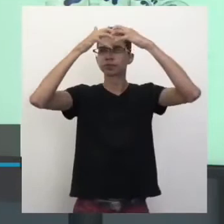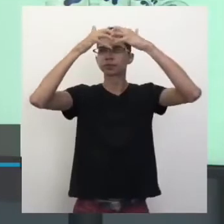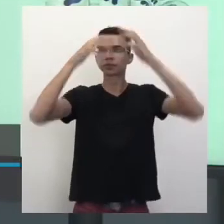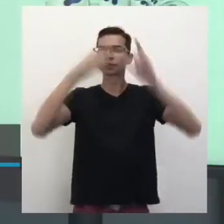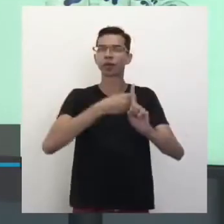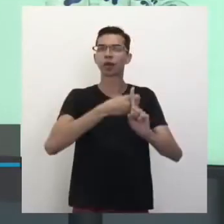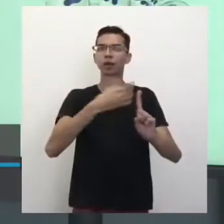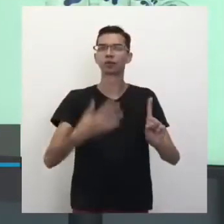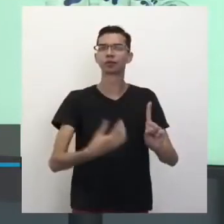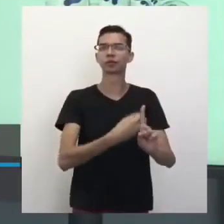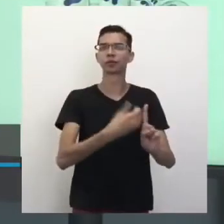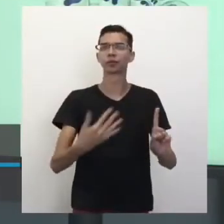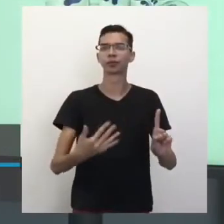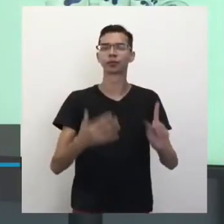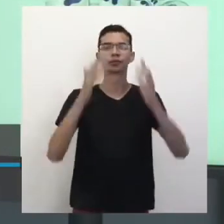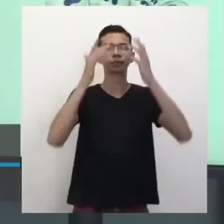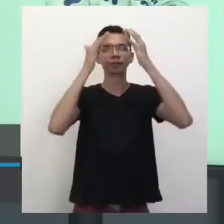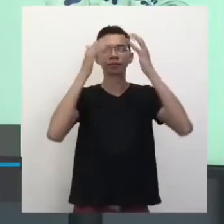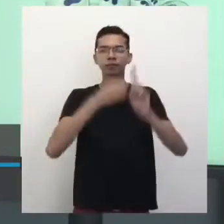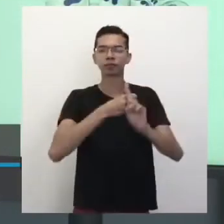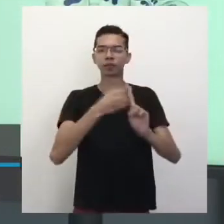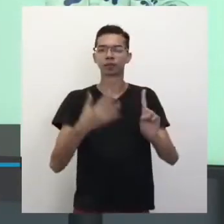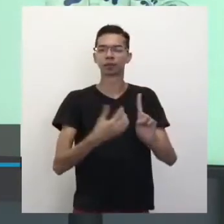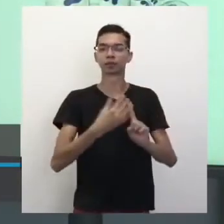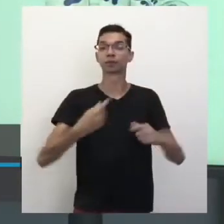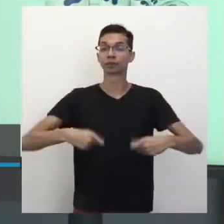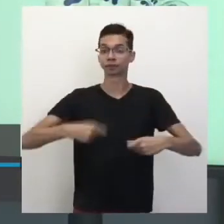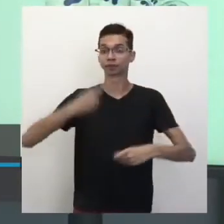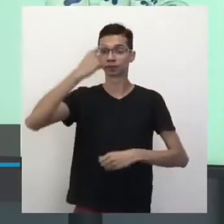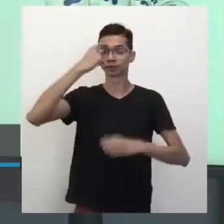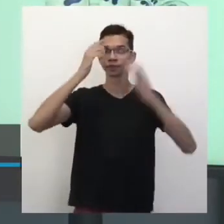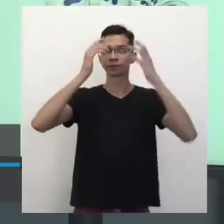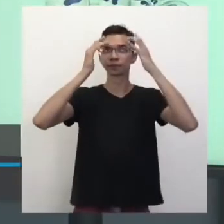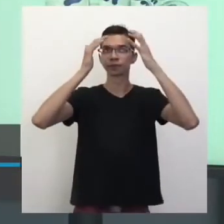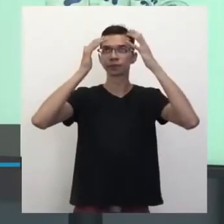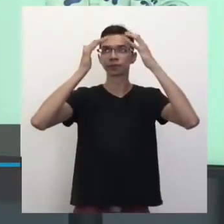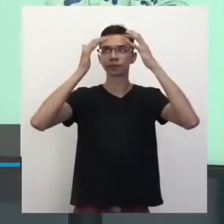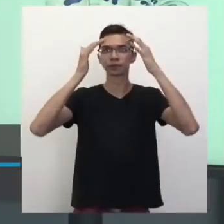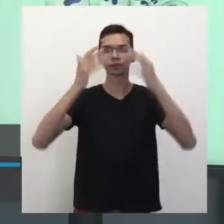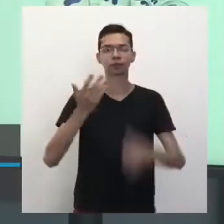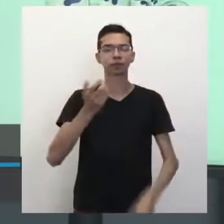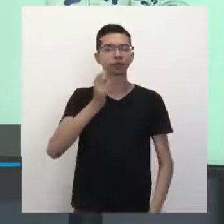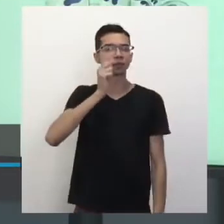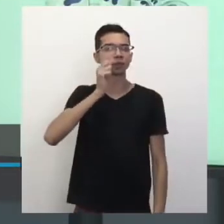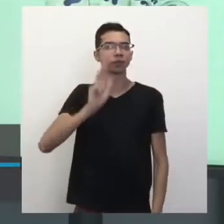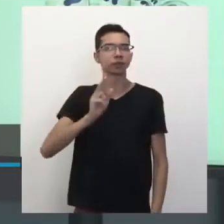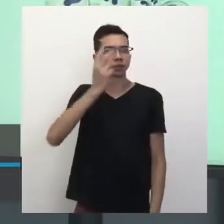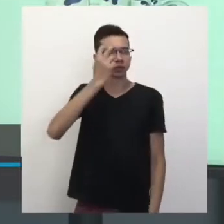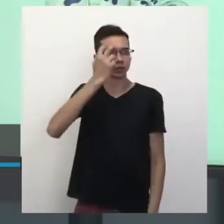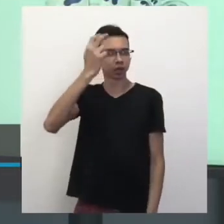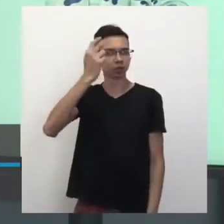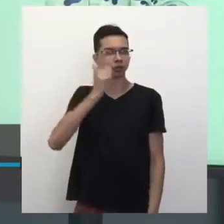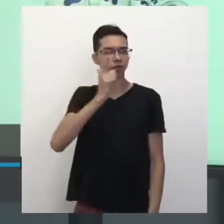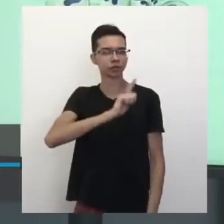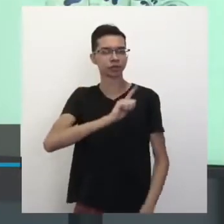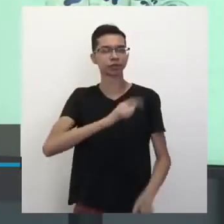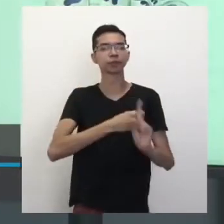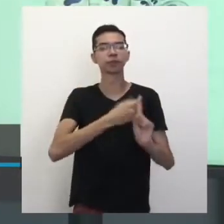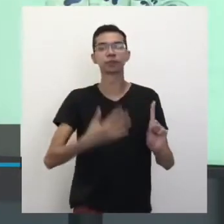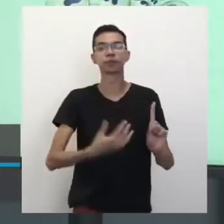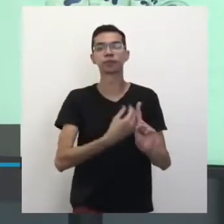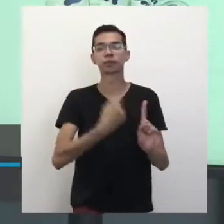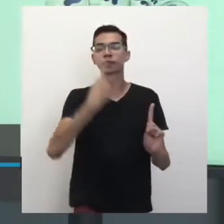palavra argumentar, ela já acrescenta algo aí, ó. Precisa ter um raciocínio lógico para você debater as suas ideias